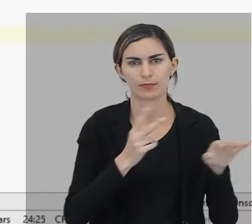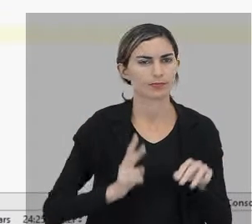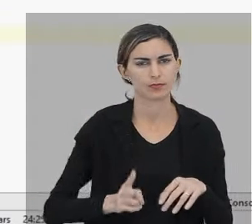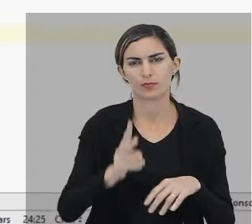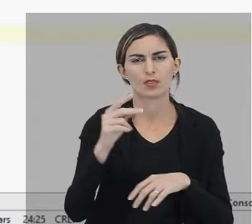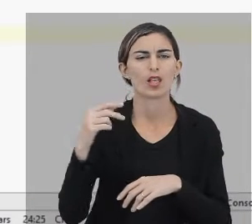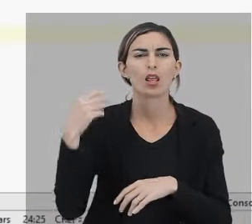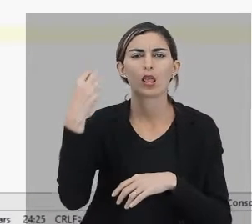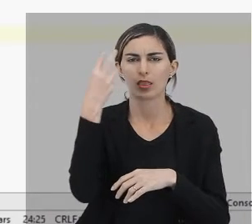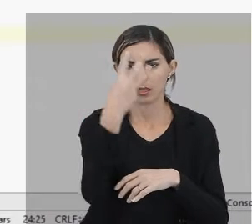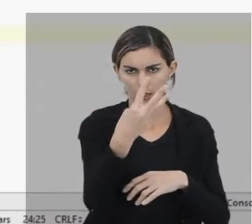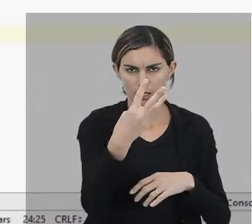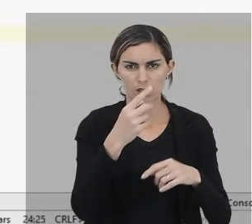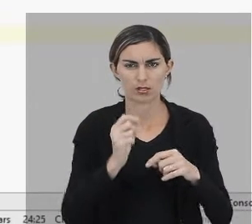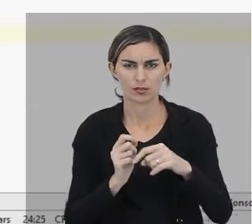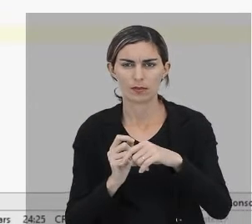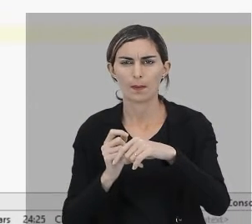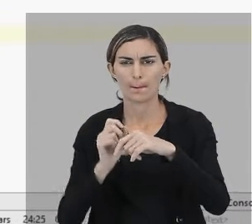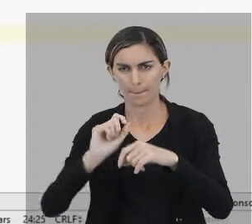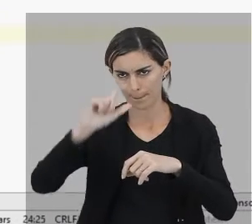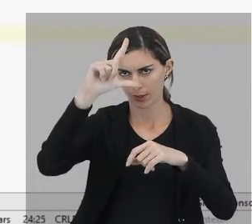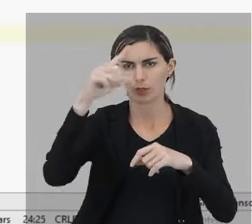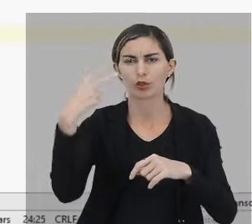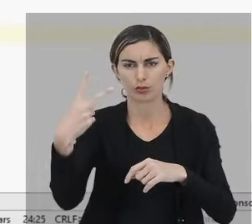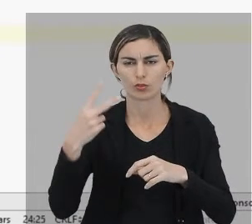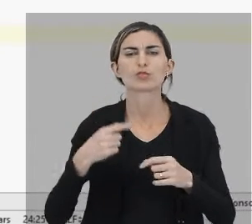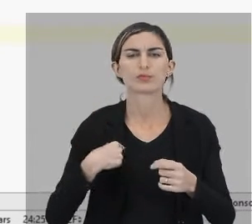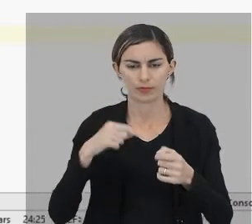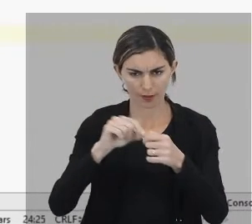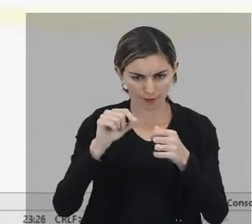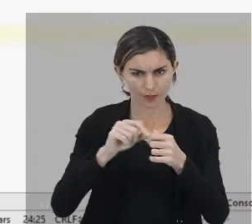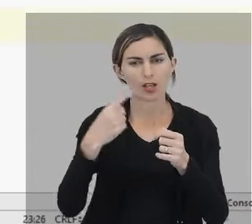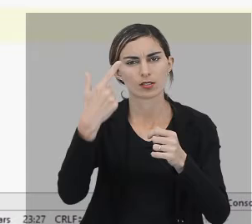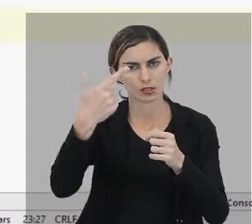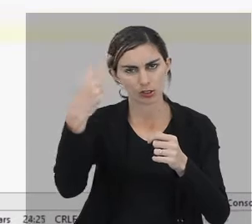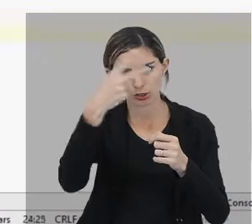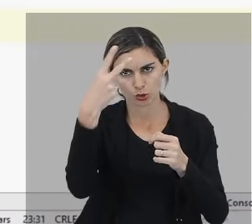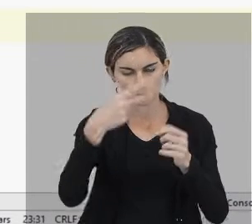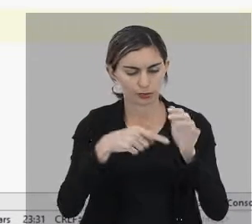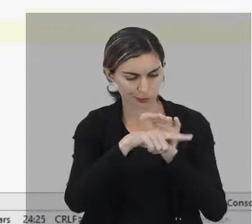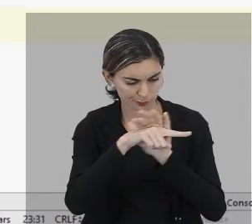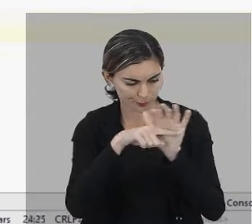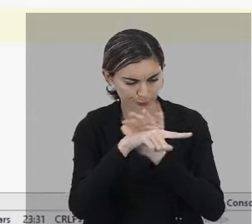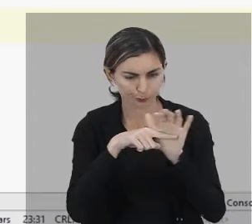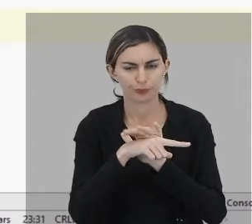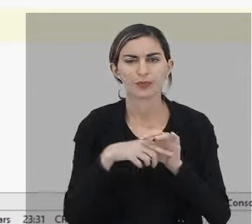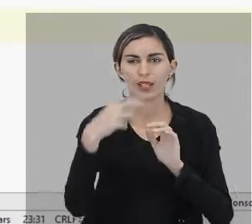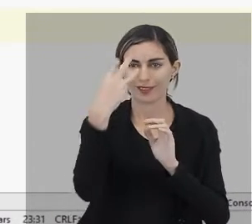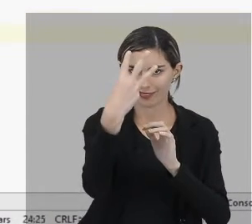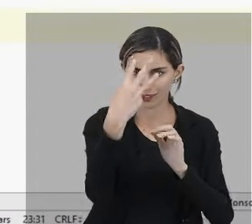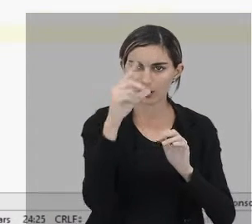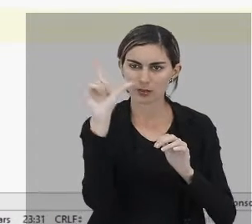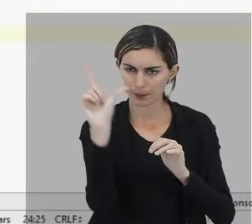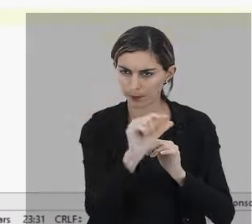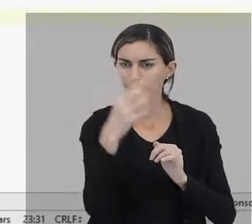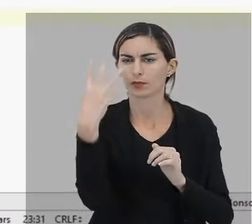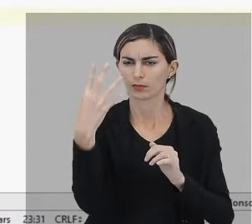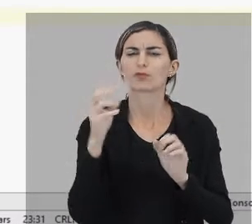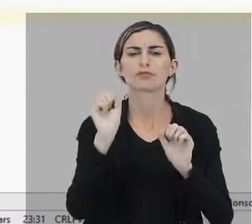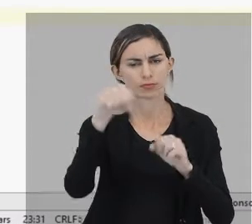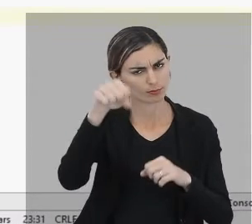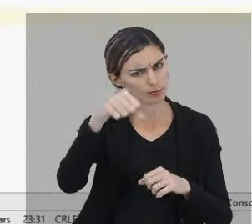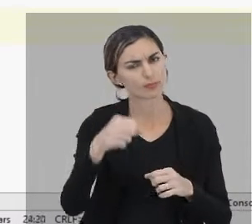direto. 3 é maior que 2? É. Aí ele faz a segunda verificação. 3 é menor do que 4?